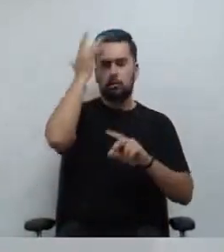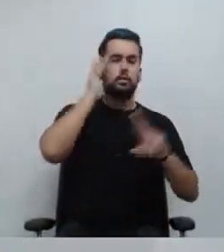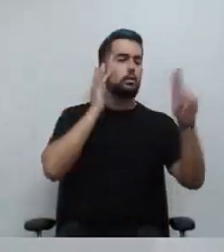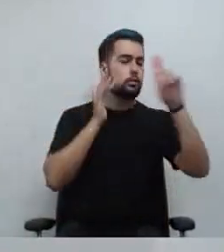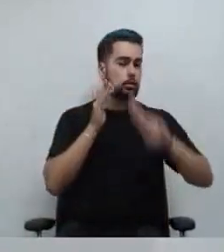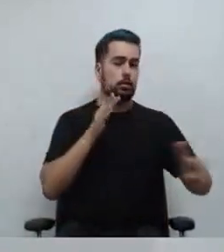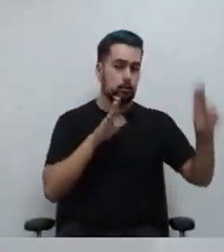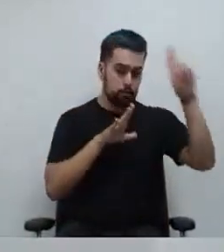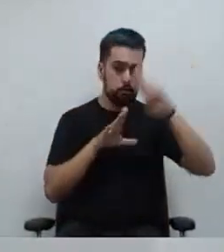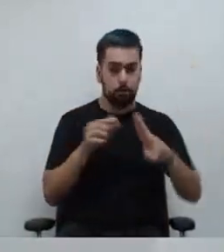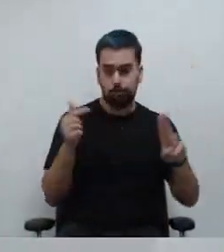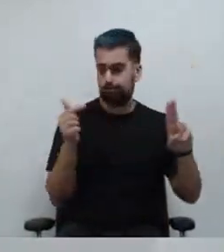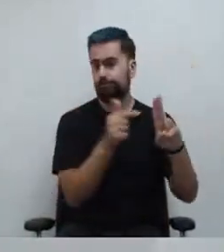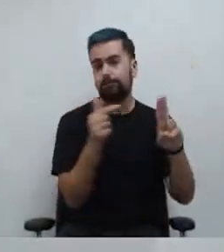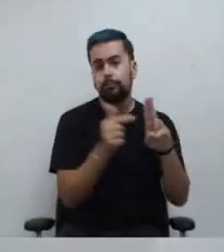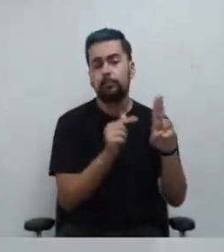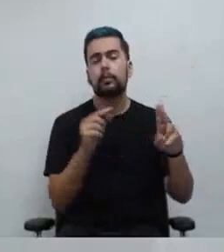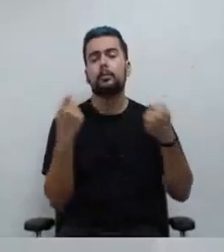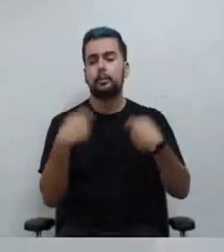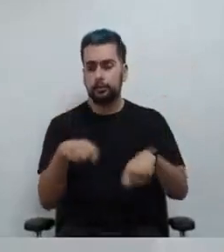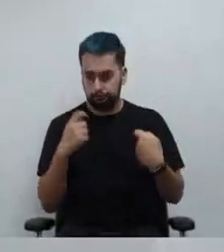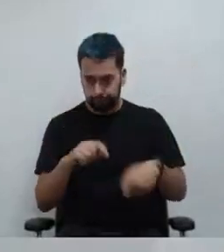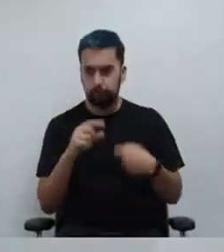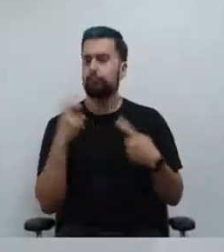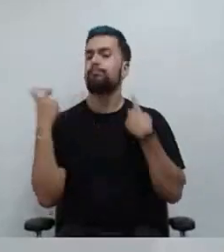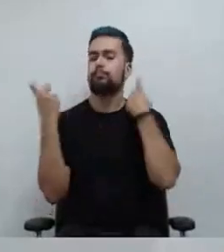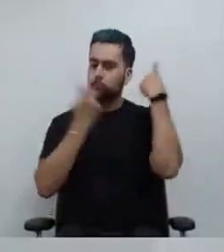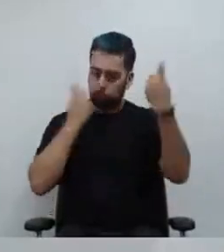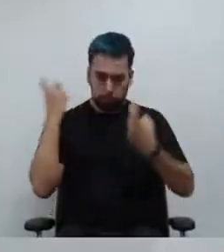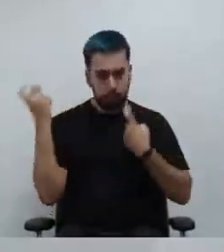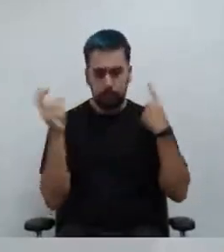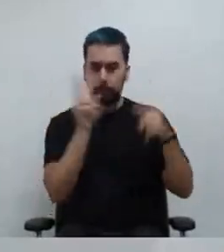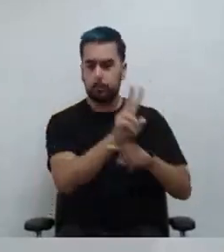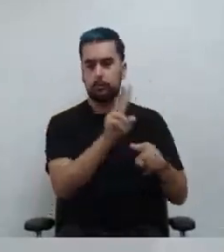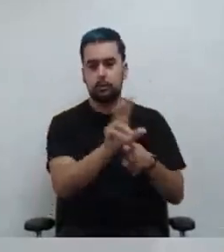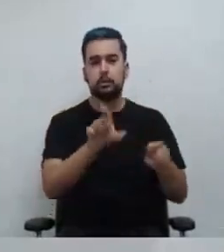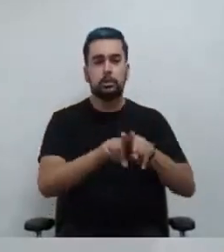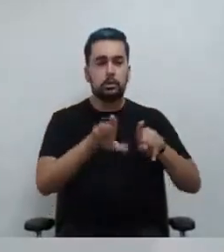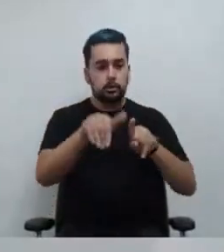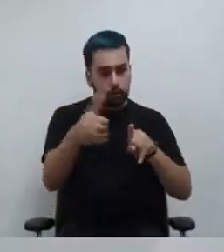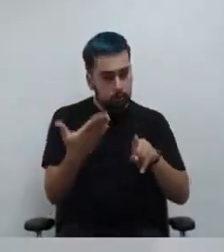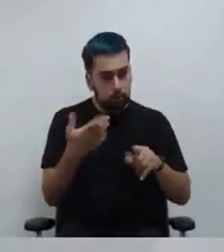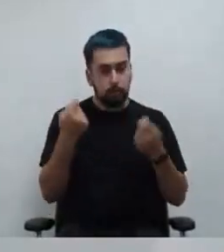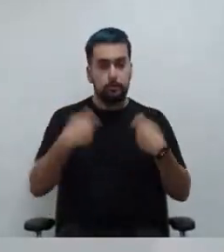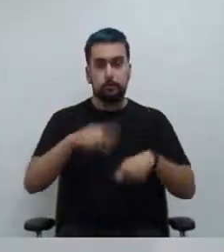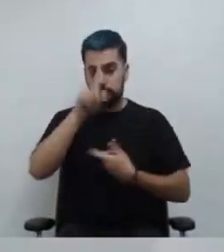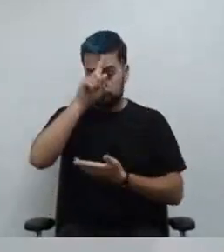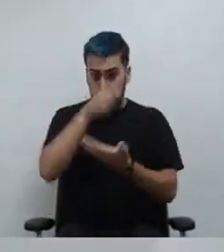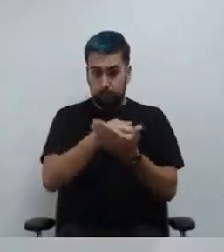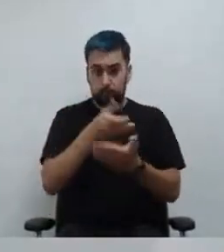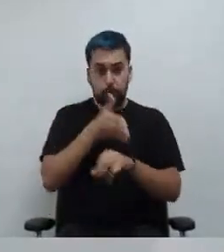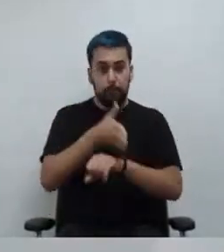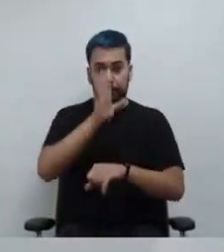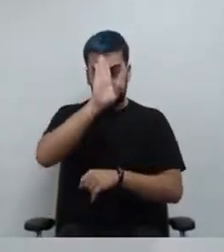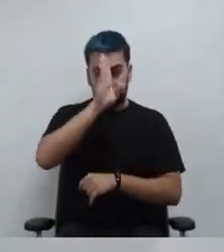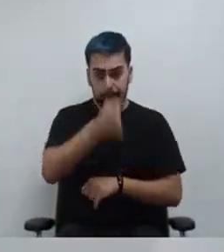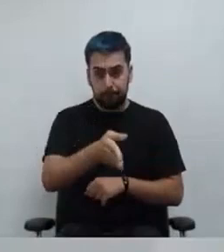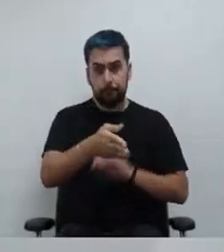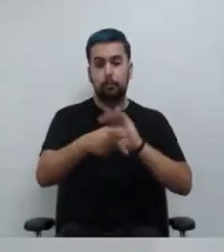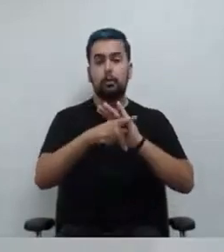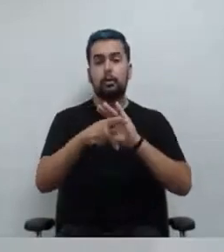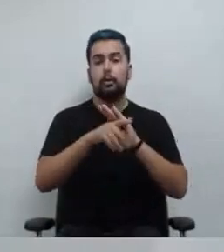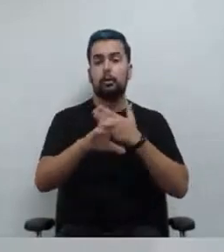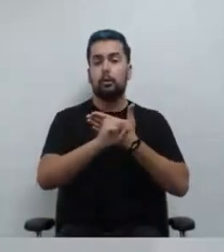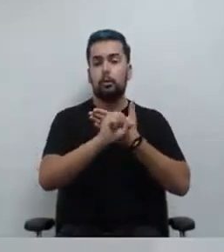usuários. Deve ser objeto de grande preocupação. Então, isso exige a participação direta